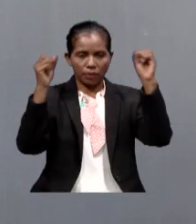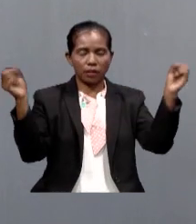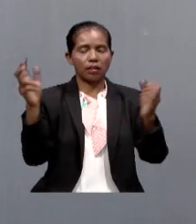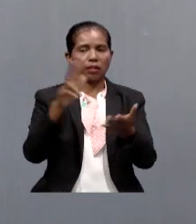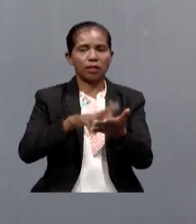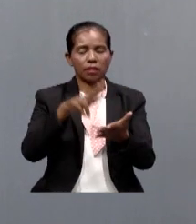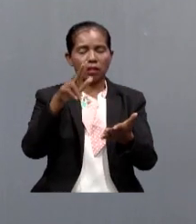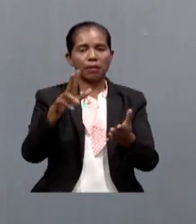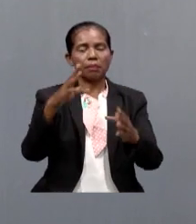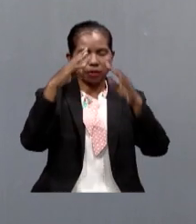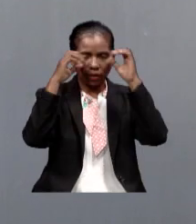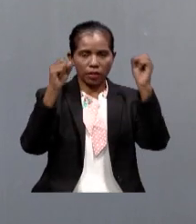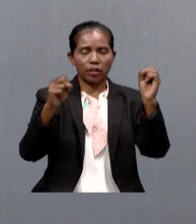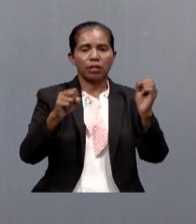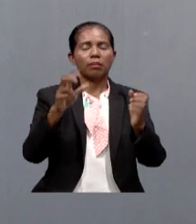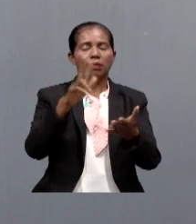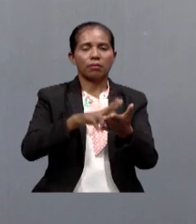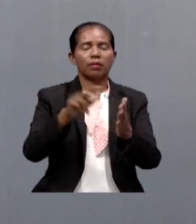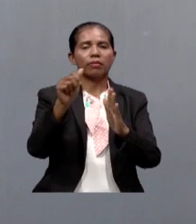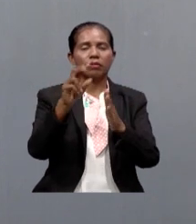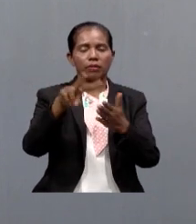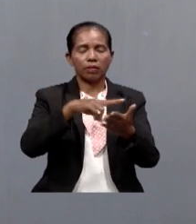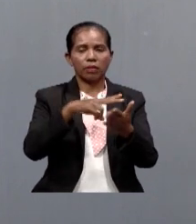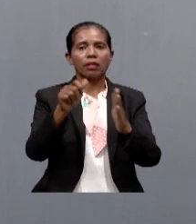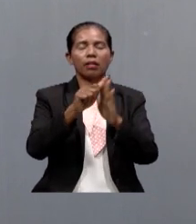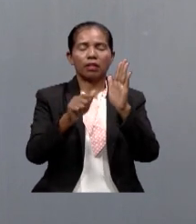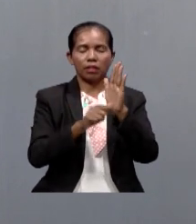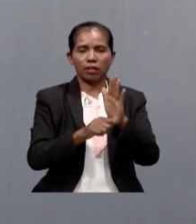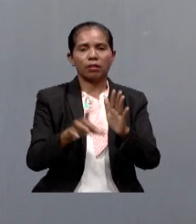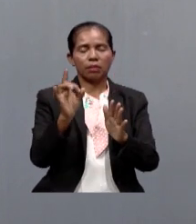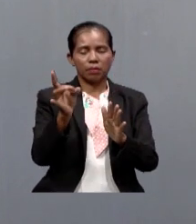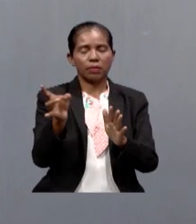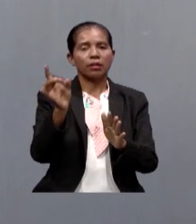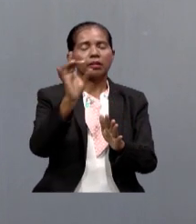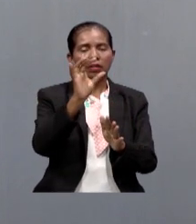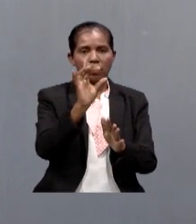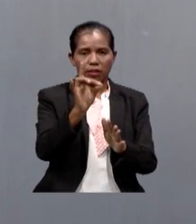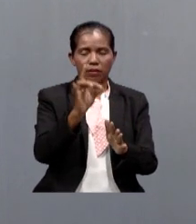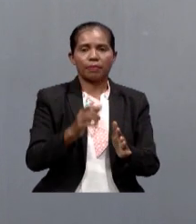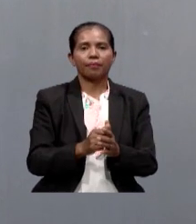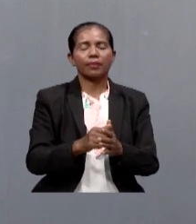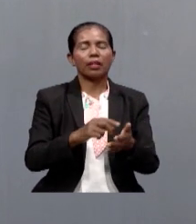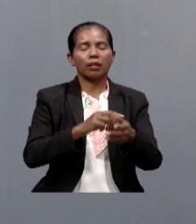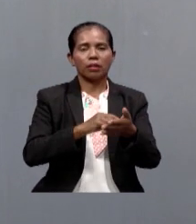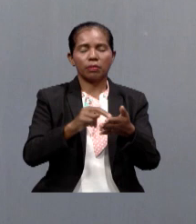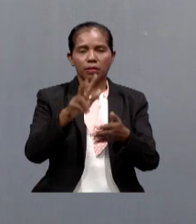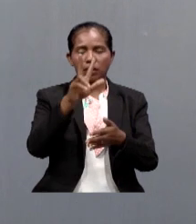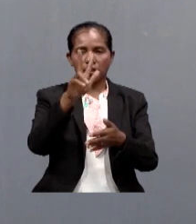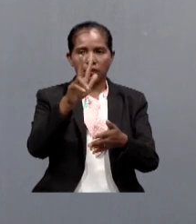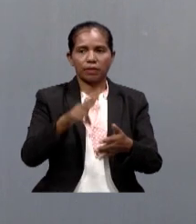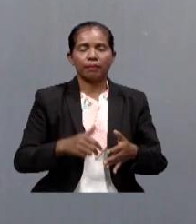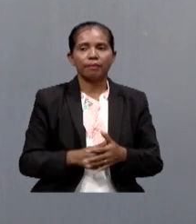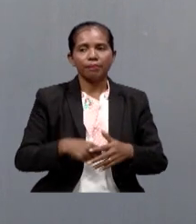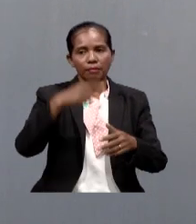se presidente promulga, né, viola no artigo 88, número 3. Cumpre artigo 3, número 3, artigo 88.